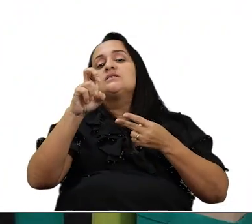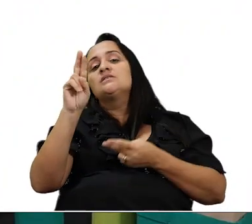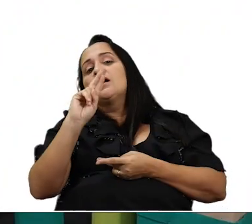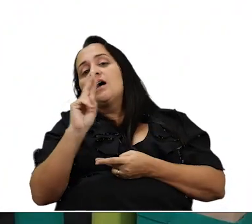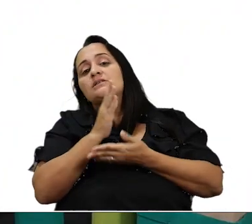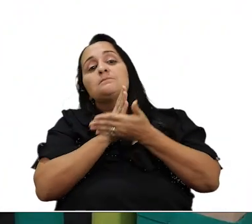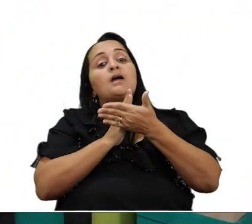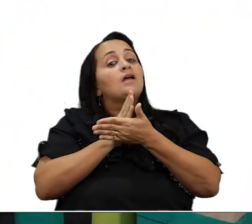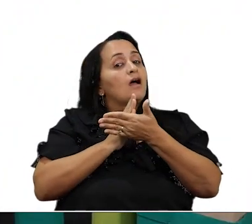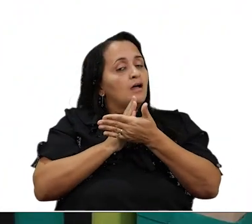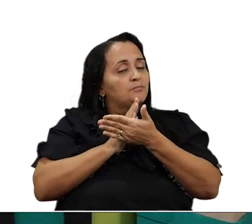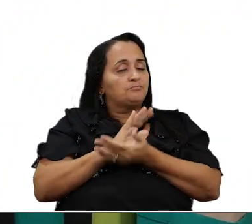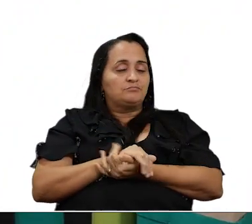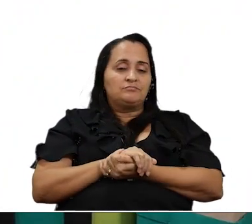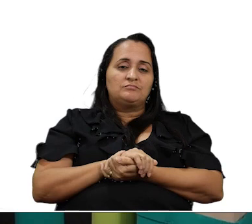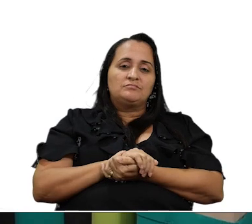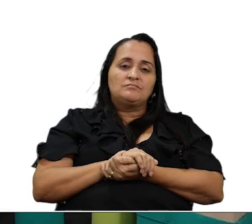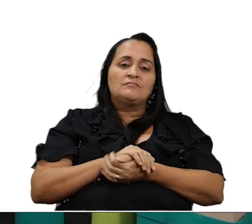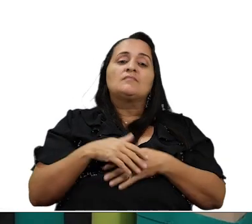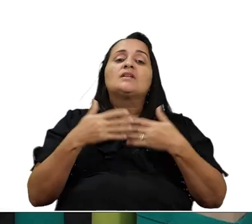e o nome da campanha. E aí?